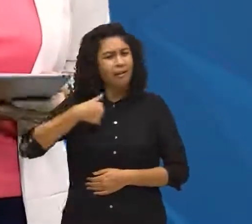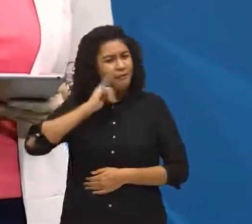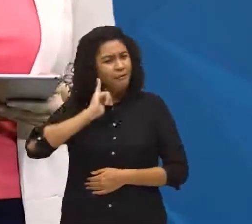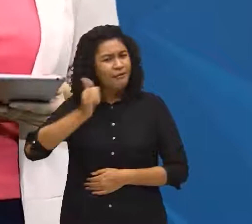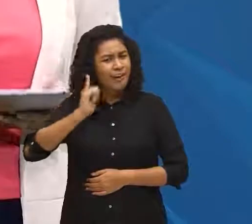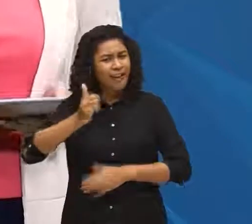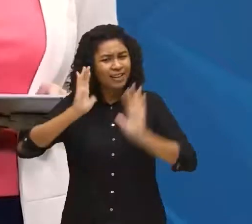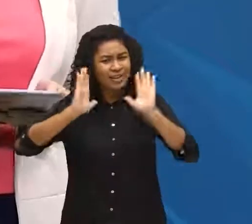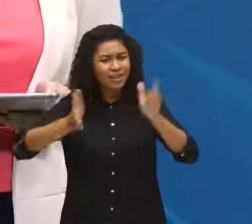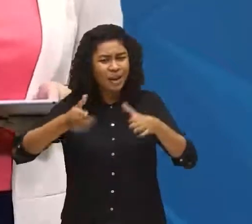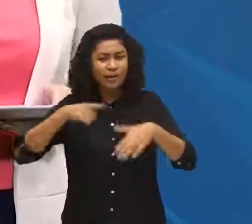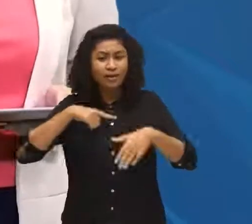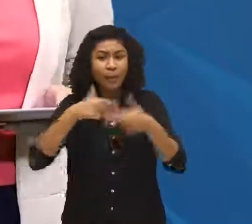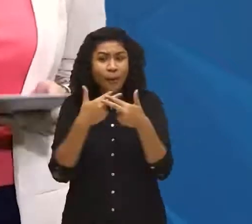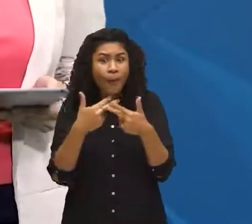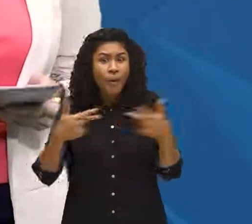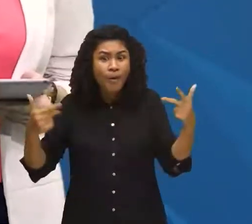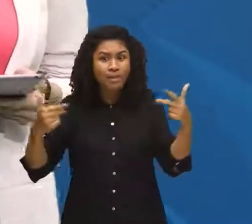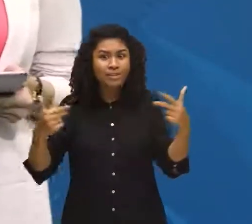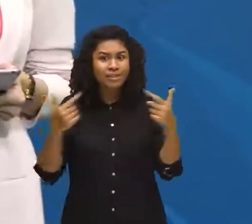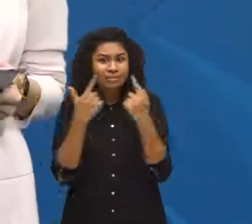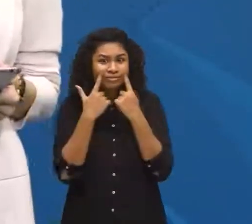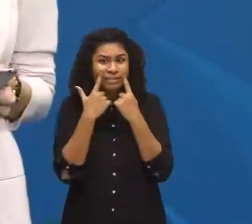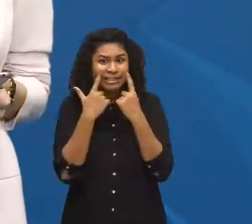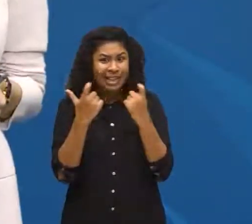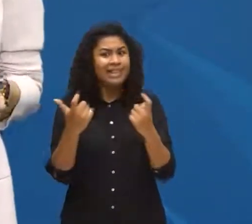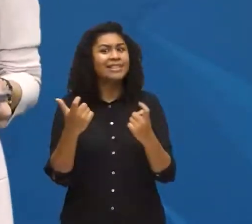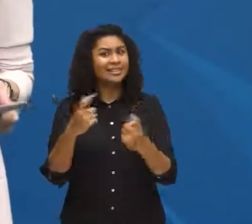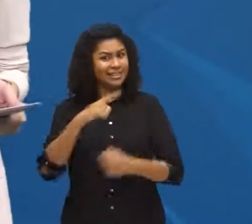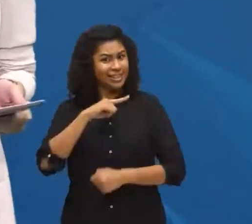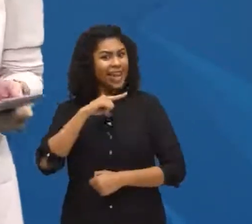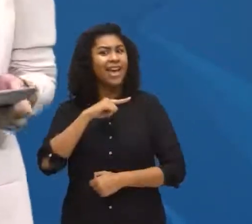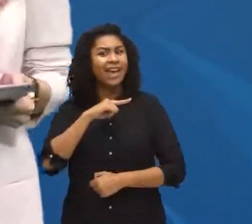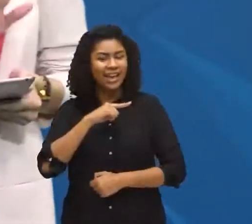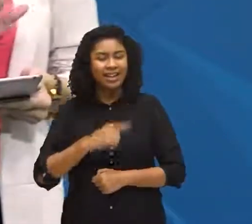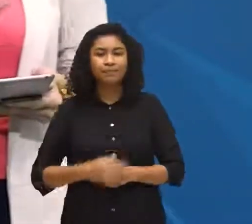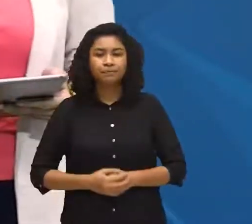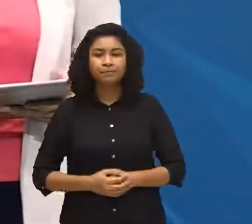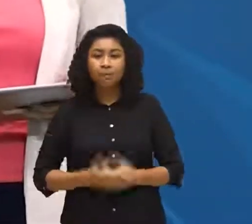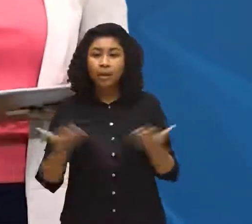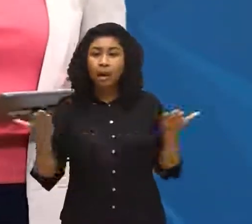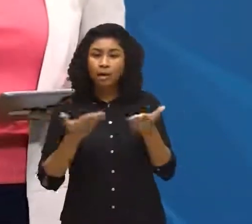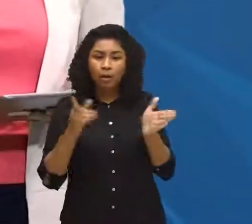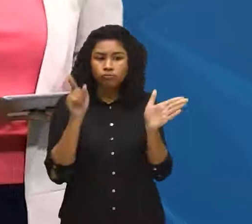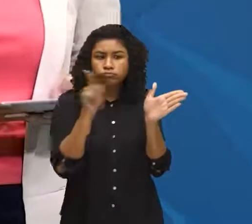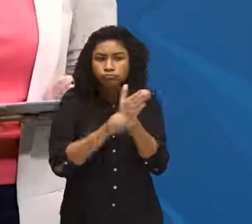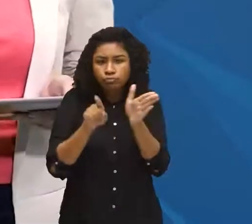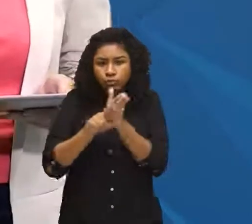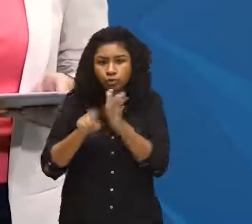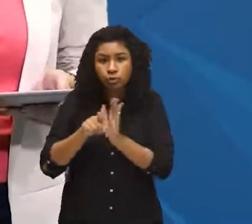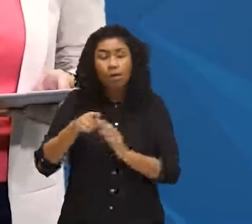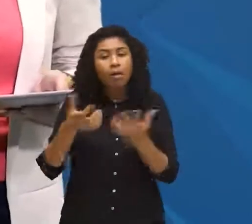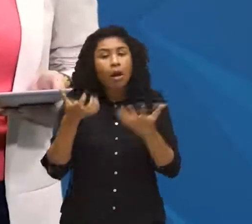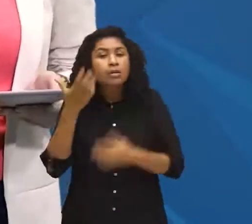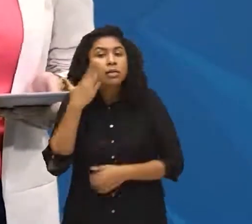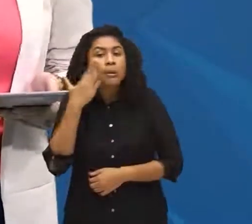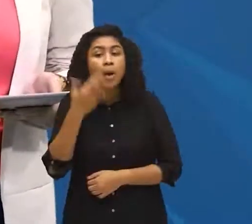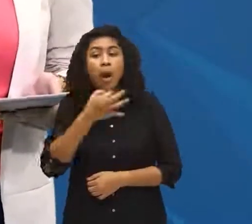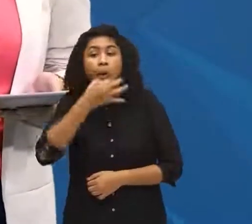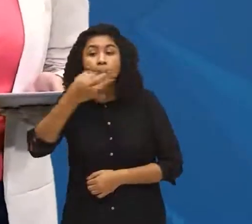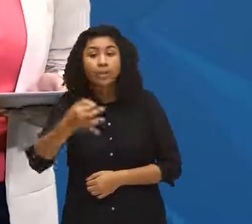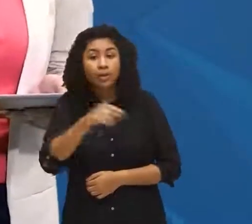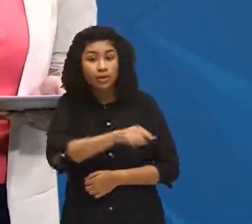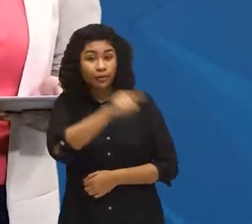para você uma enquete, eu quero saber a sua opinião. Eu vou colocar ali uma chamada de uma notícia